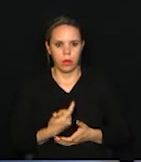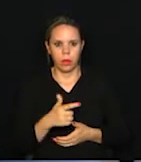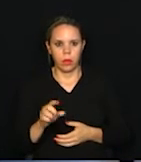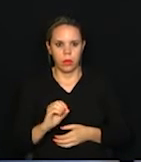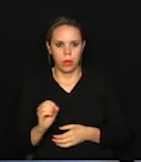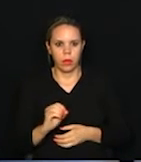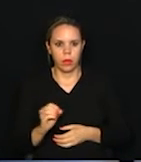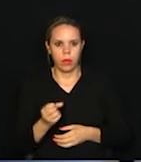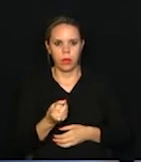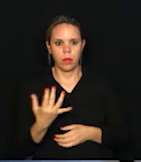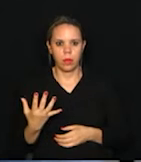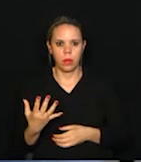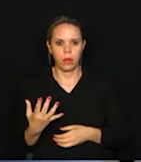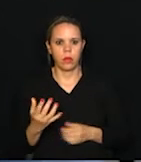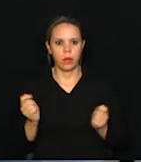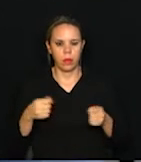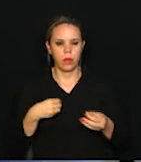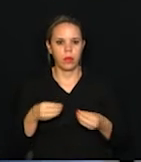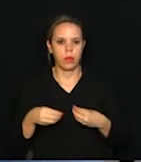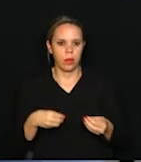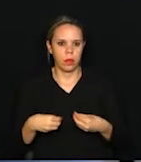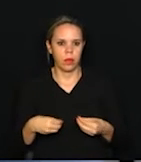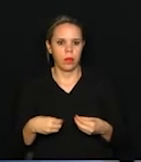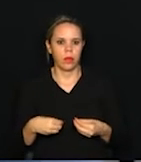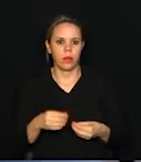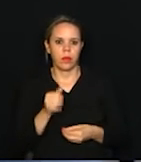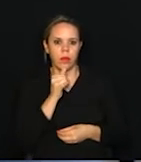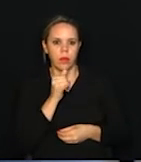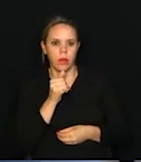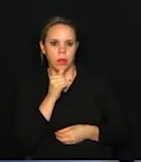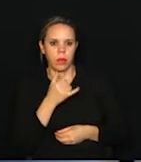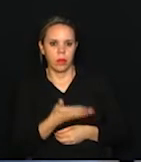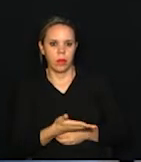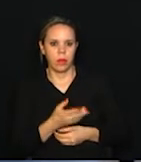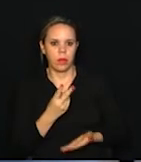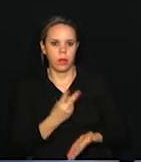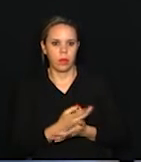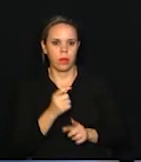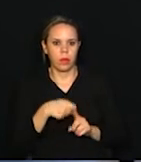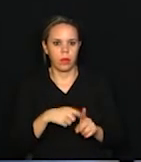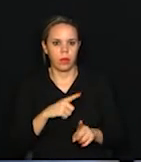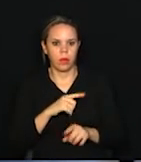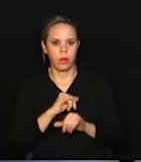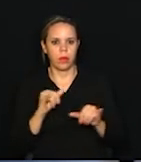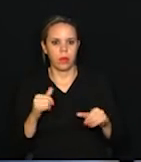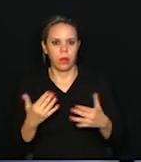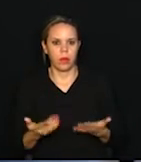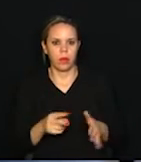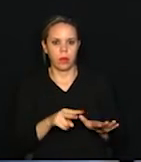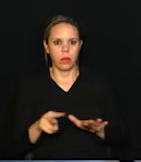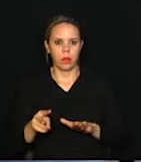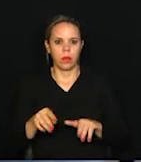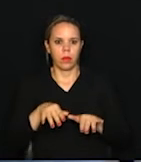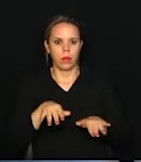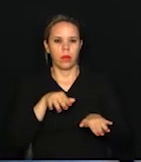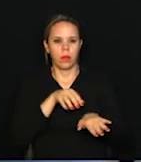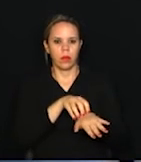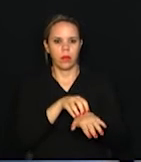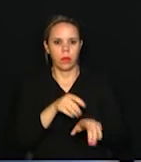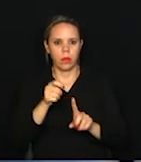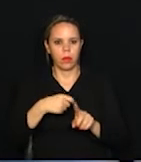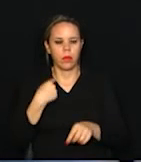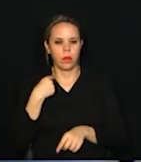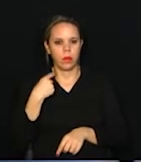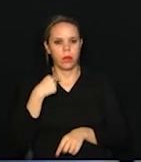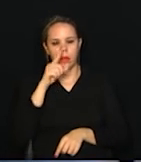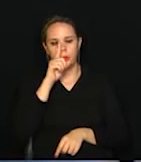existência desse percentual dá uma flexibilidade para, por exemplo, num mês onde você tem campanhas, a Semana de Trânsito, Maio Amarelo, aí